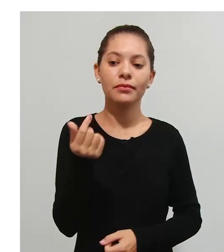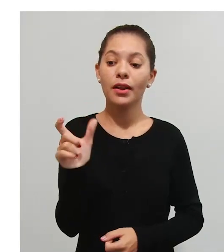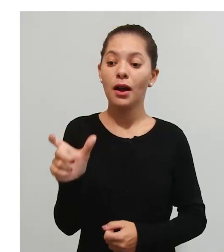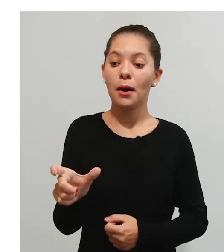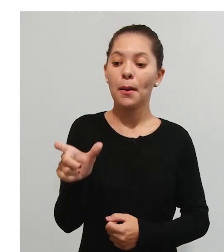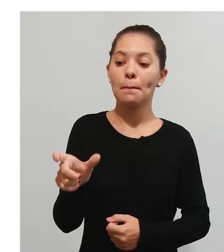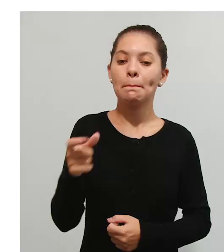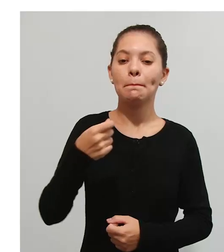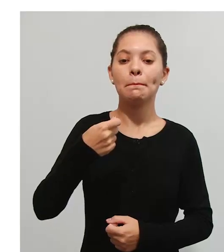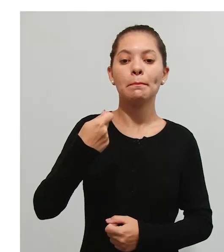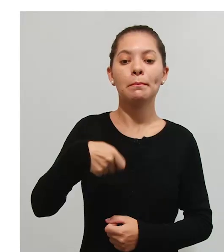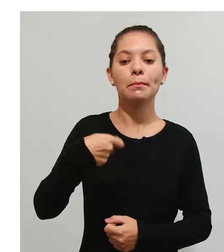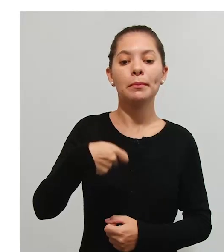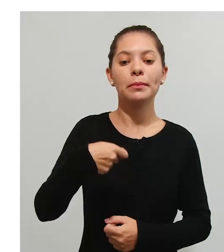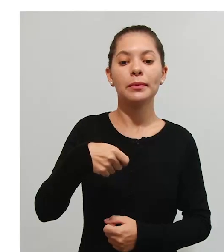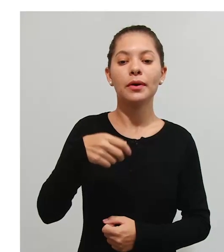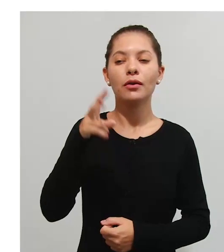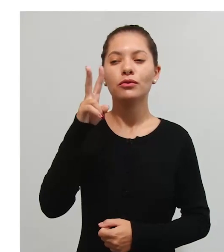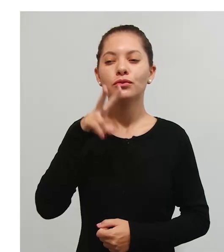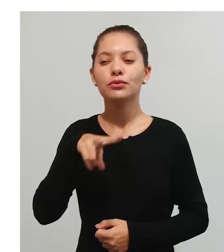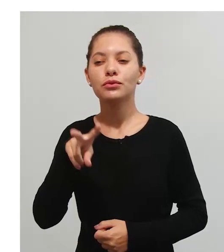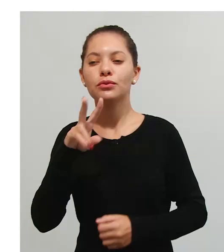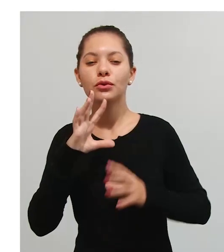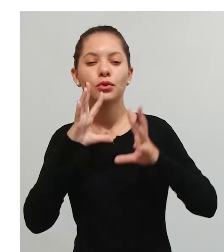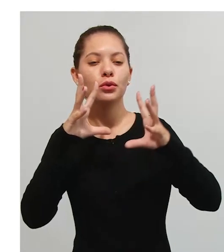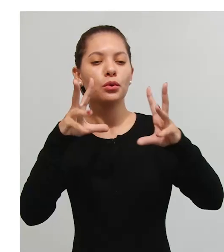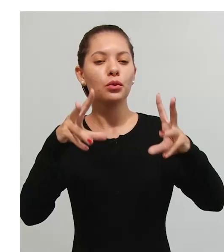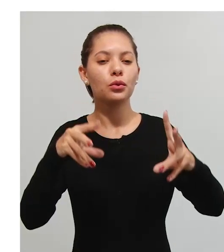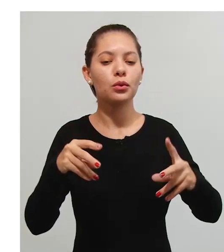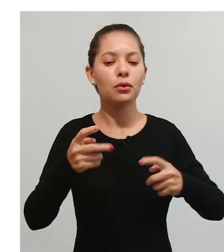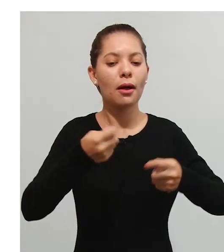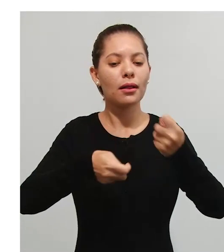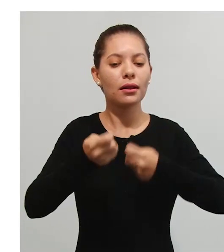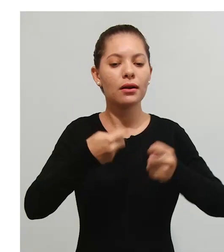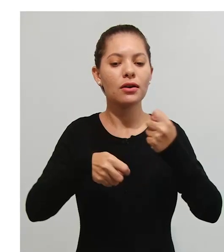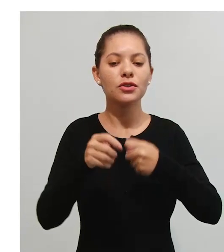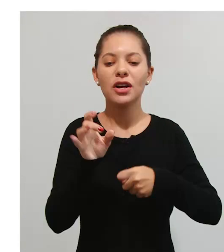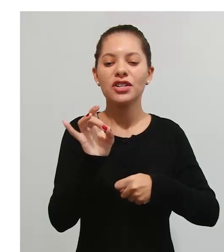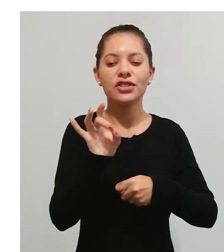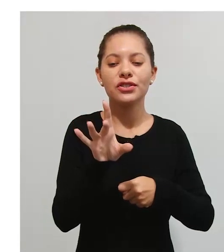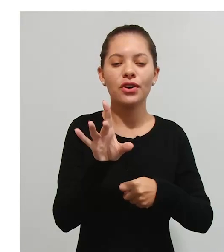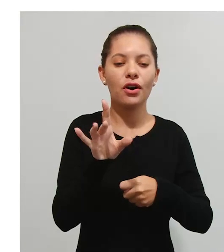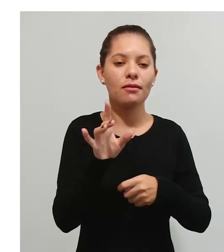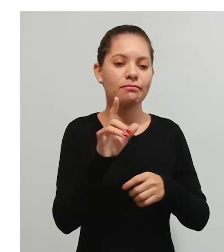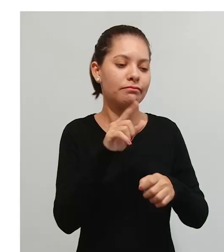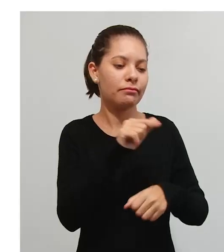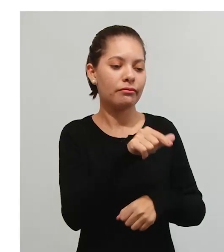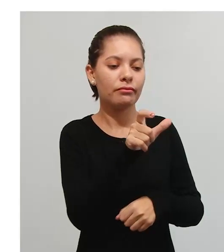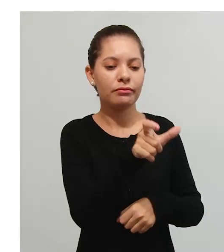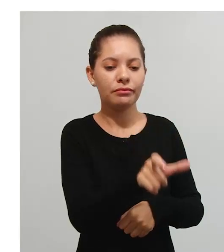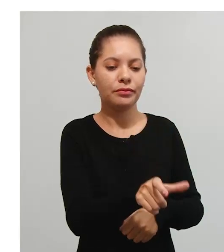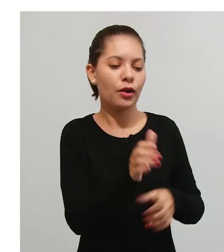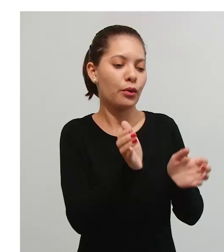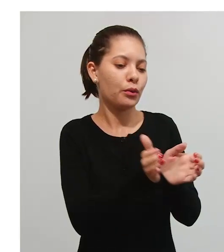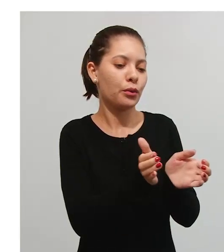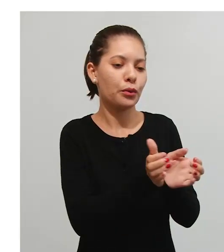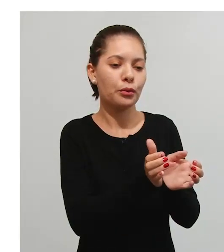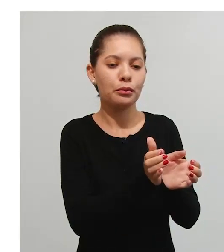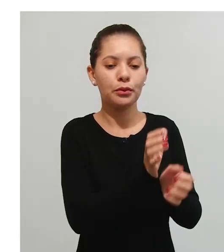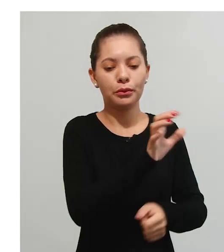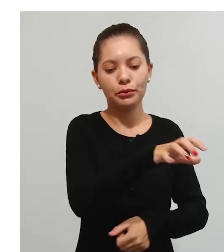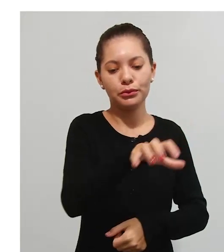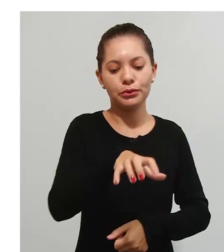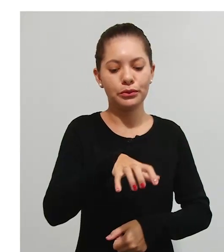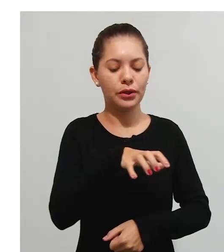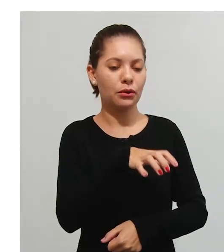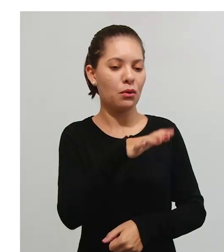aquele que tem a visão do negócio como um todo. Então, ele não vai administrar somente um grupo de pessoas, somente um